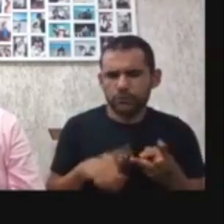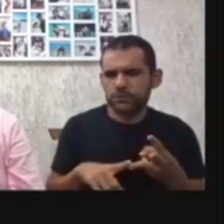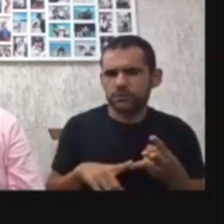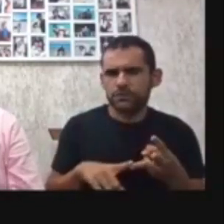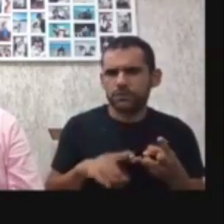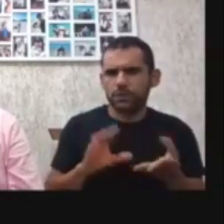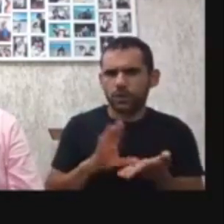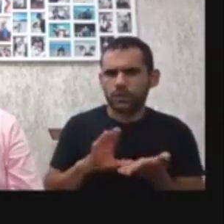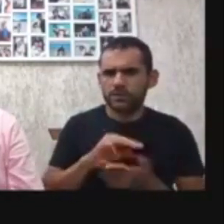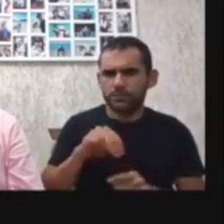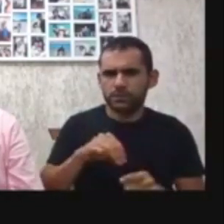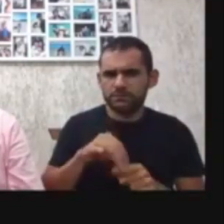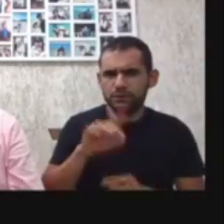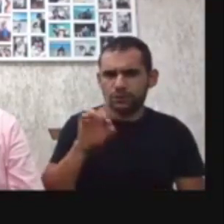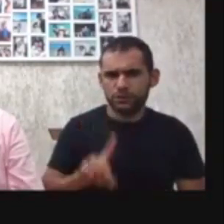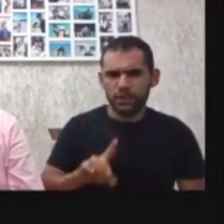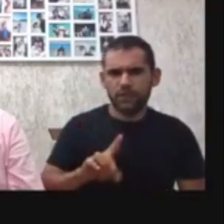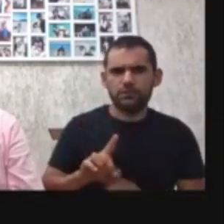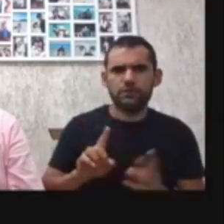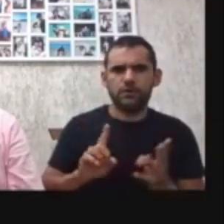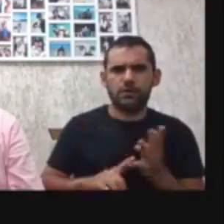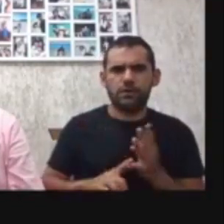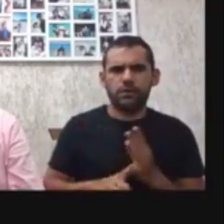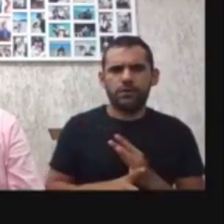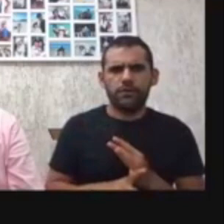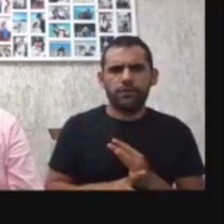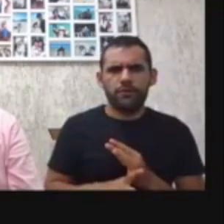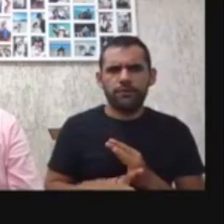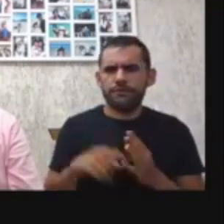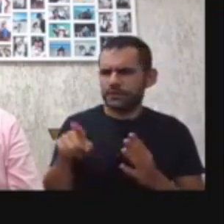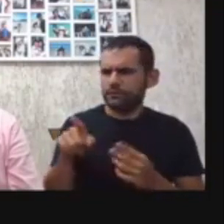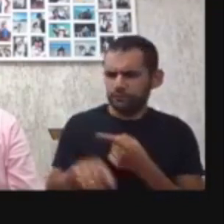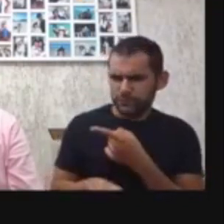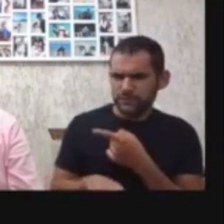conselhos municipais de direitos. O senhor vai